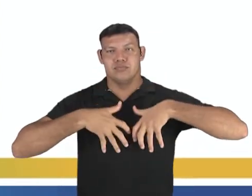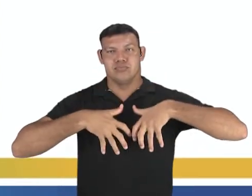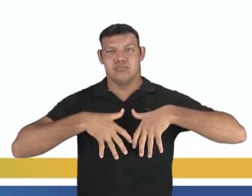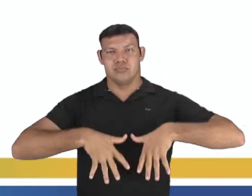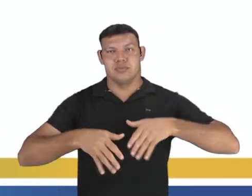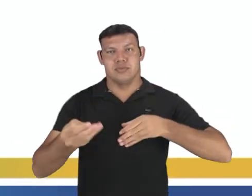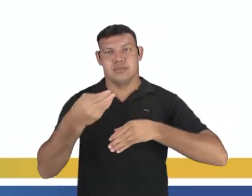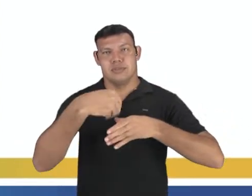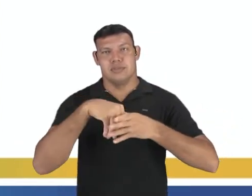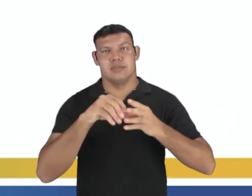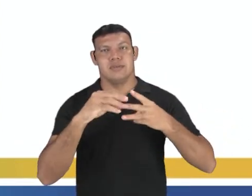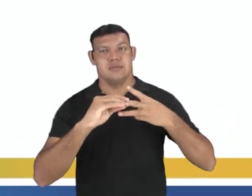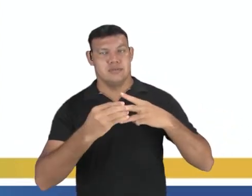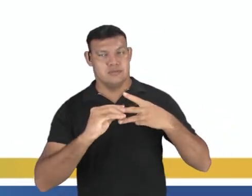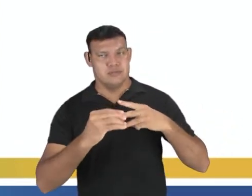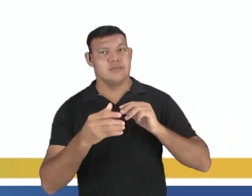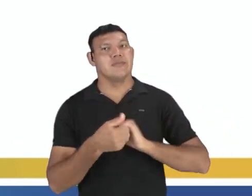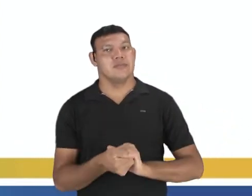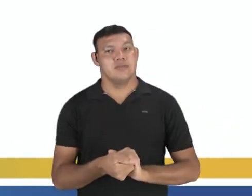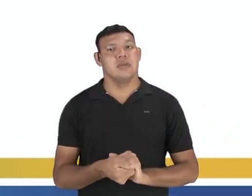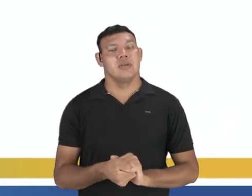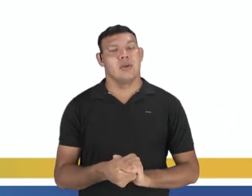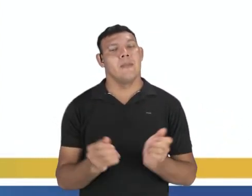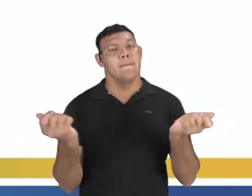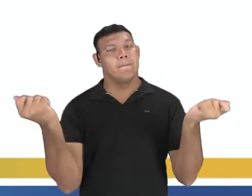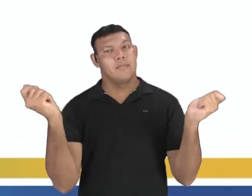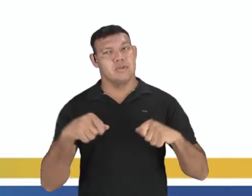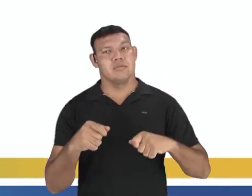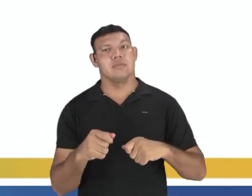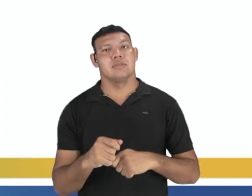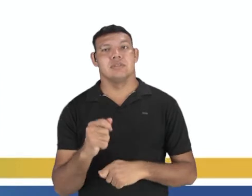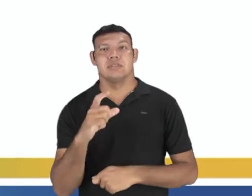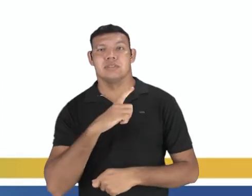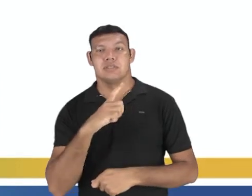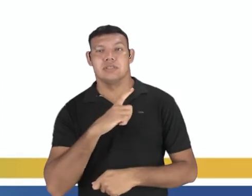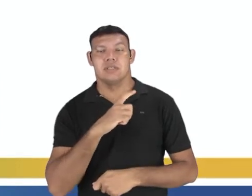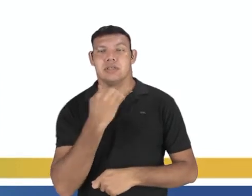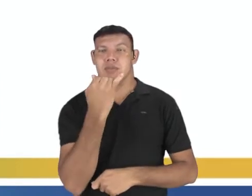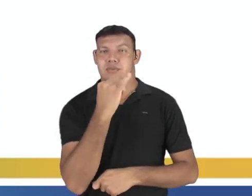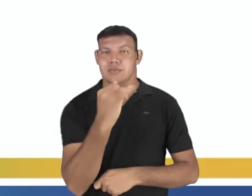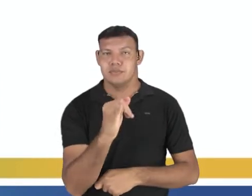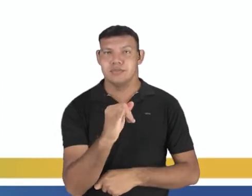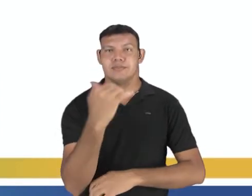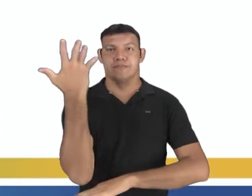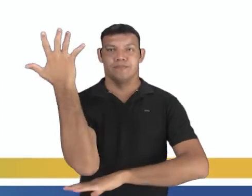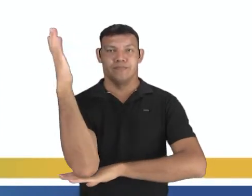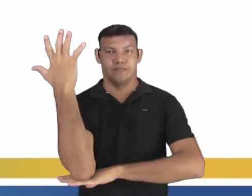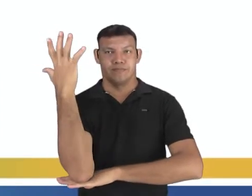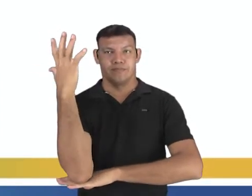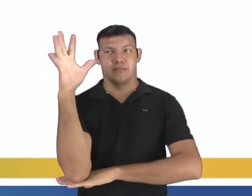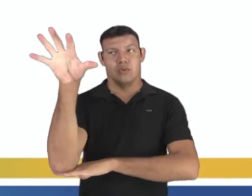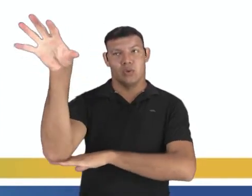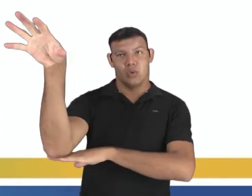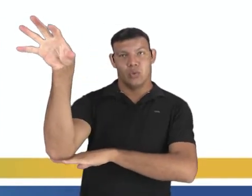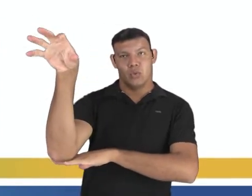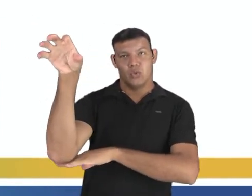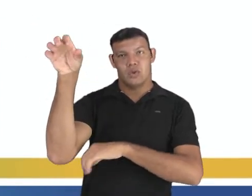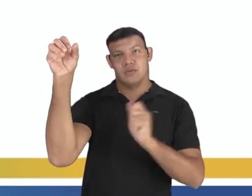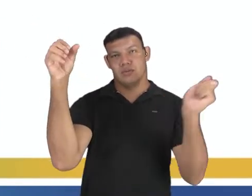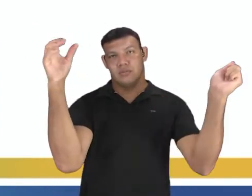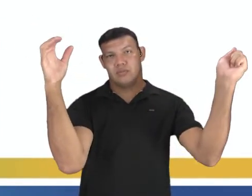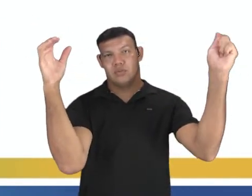o metabolismo celular é a forma de conseguir energia para os processos vitais. Então, nas plantas nós temos a